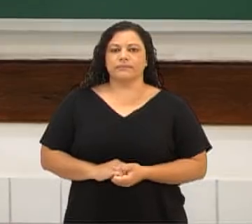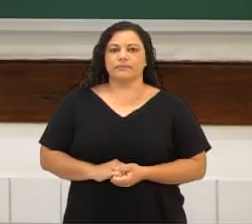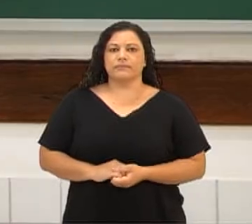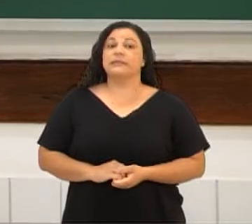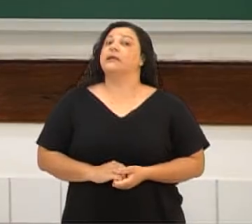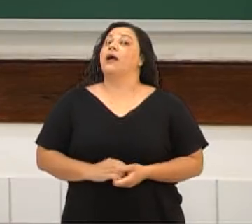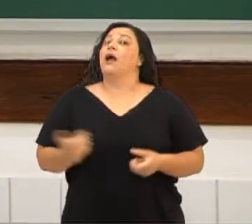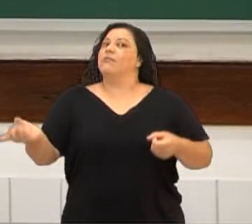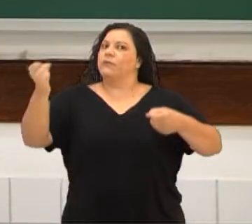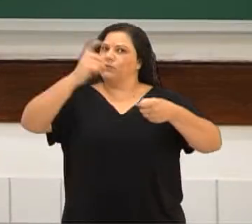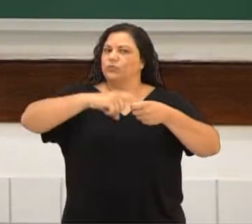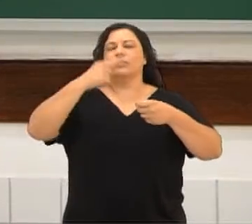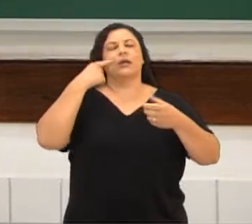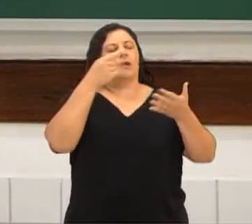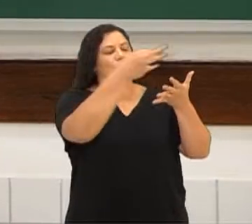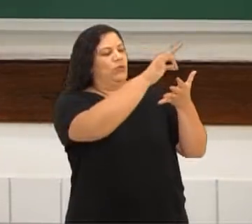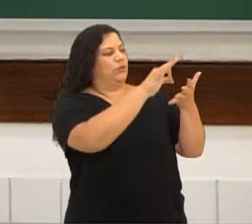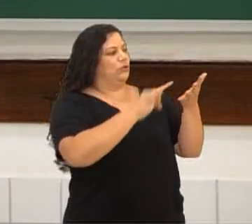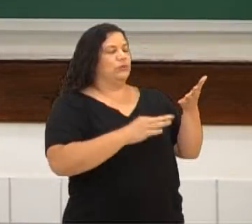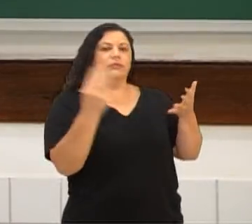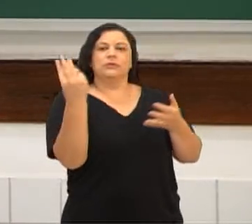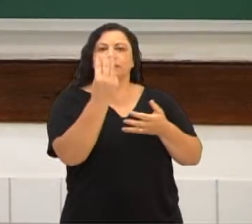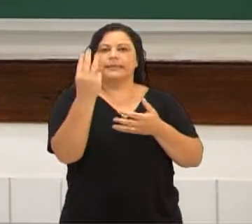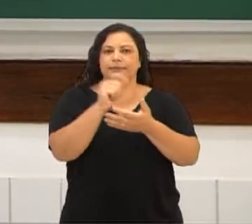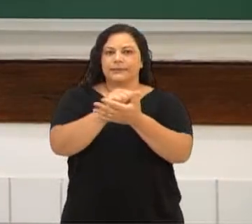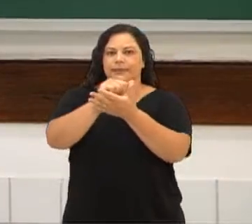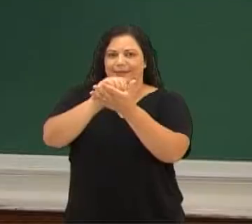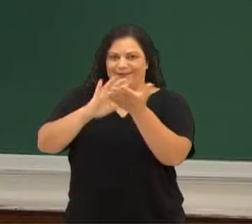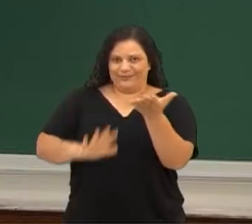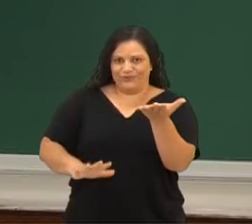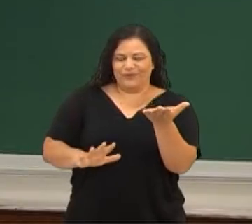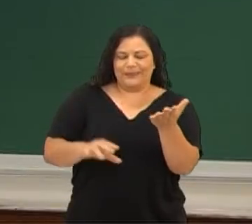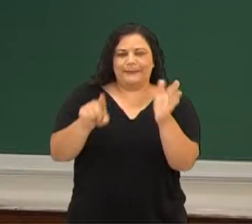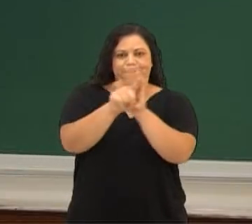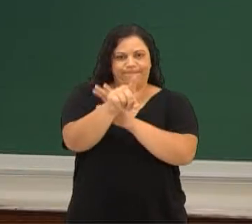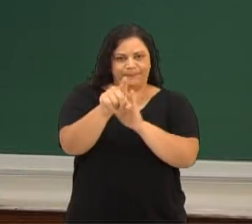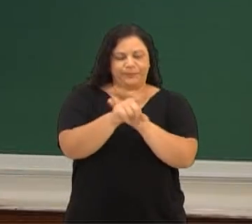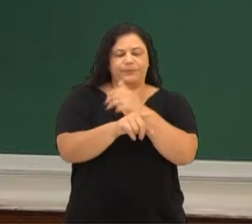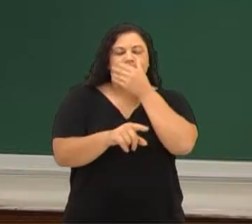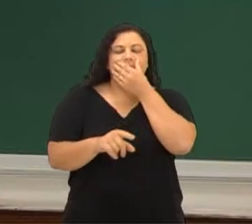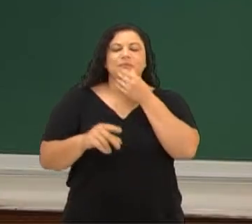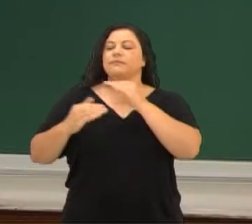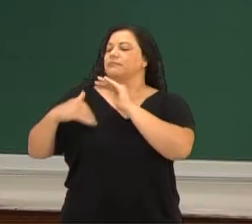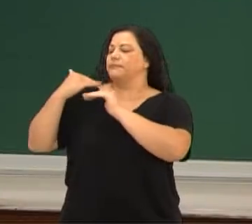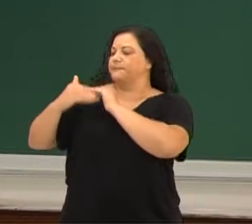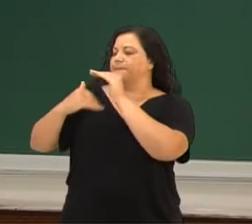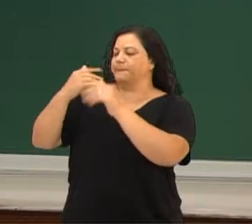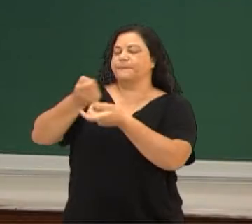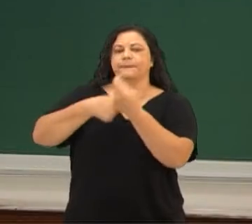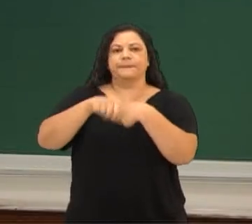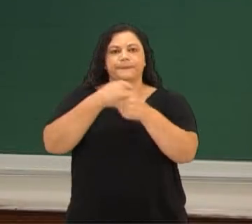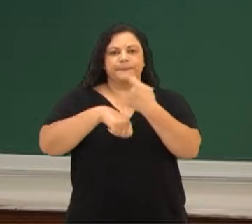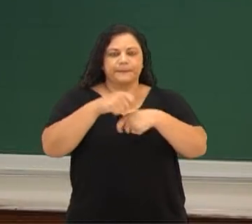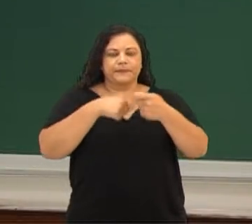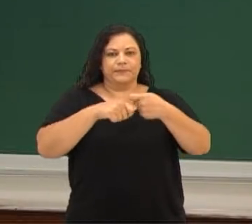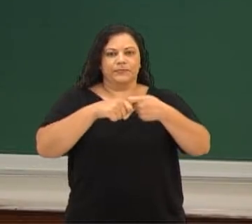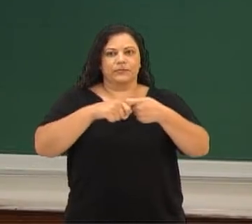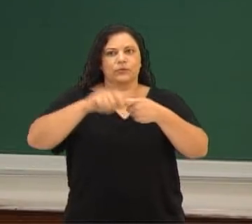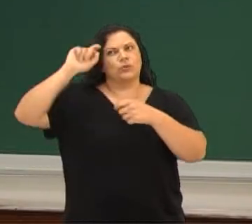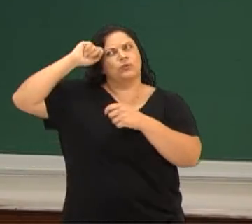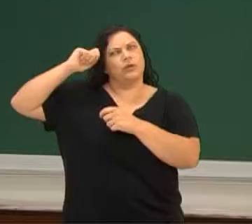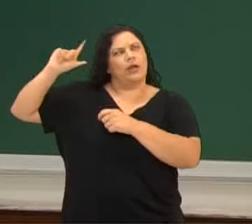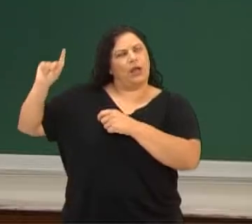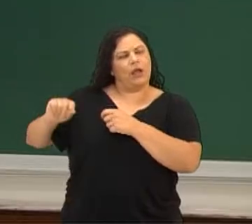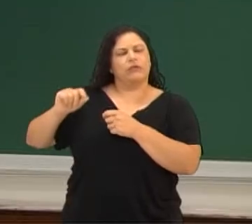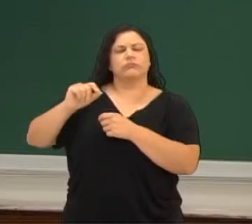Vamos lá, oitavano, vamos à correção da nossa terceira atividade, um questionário. O desenvolvimento econômico do continente africano, né, nós vimos que teve